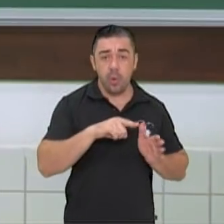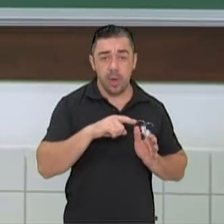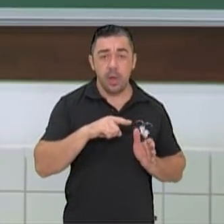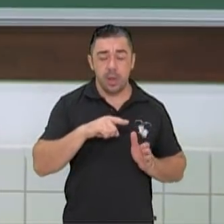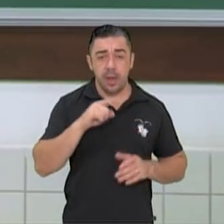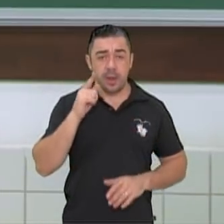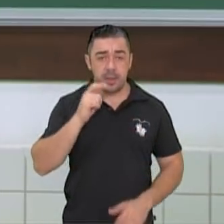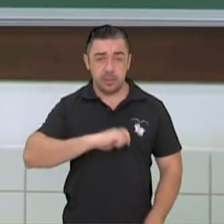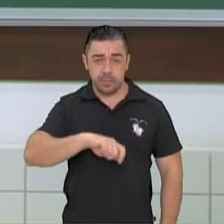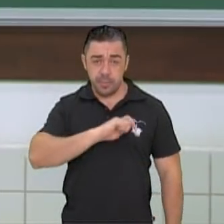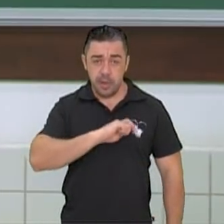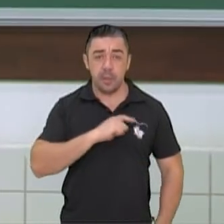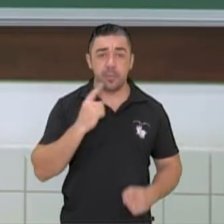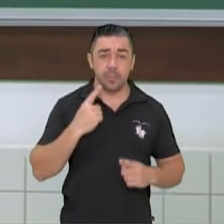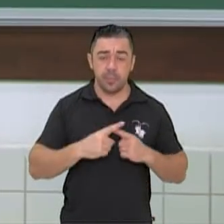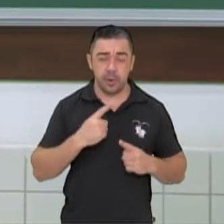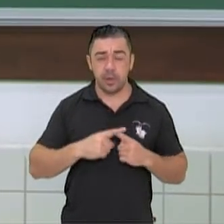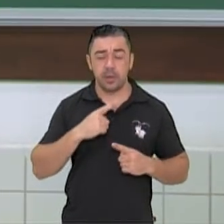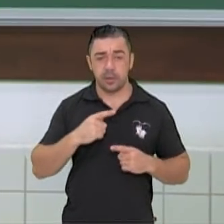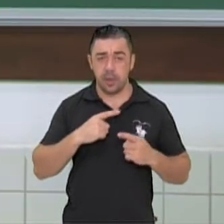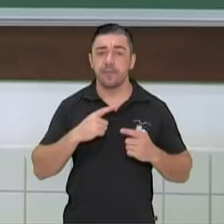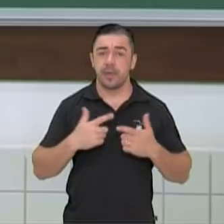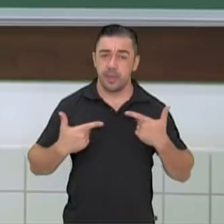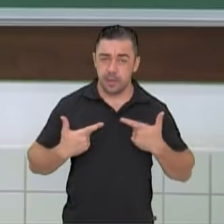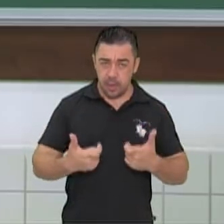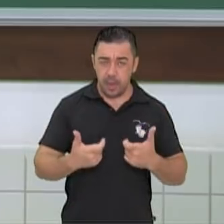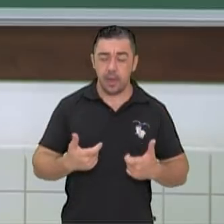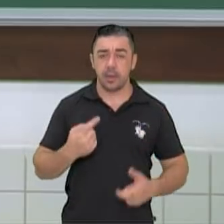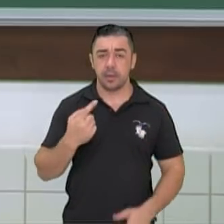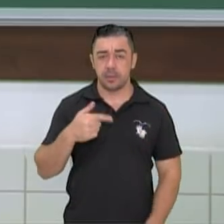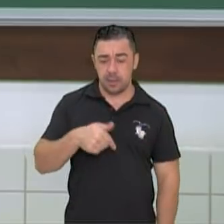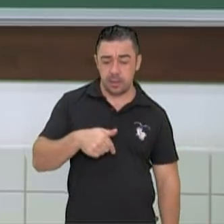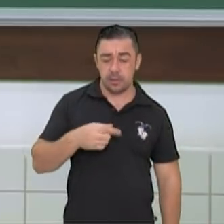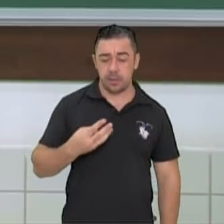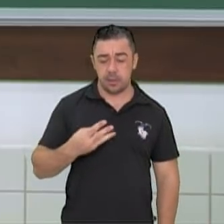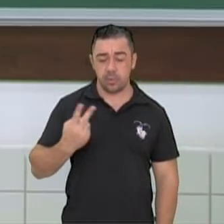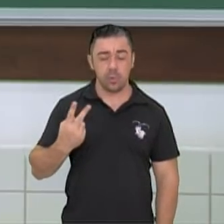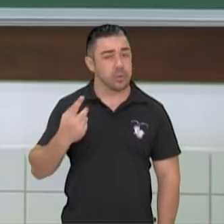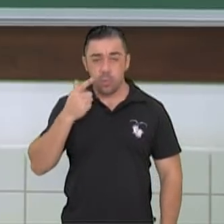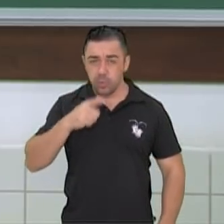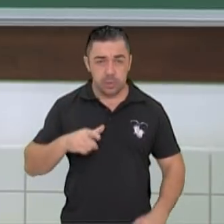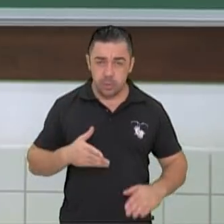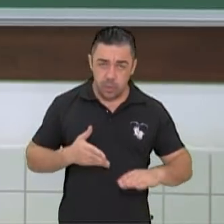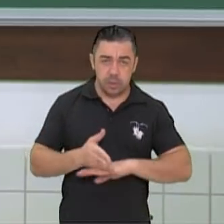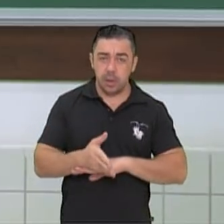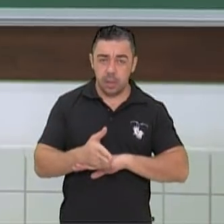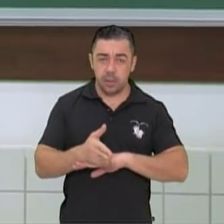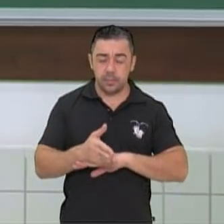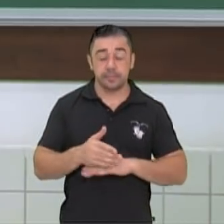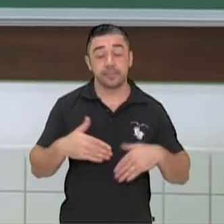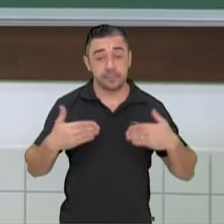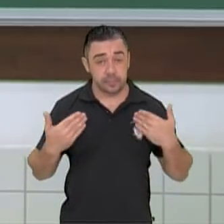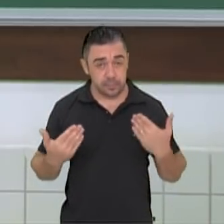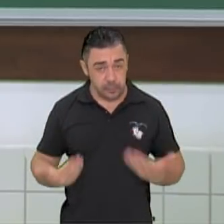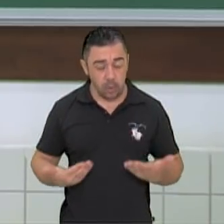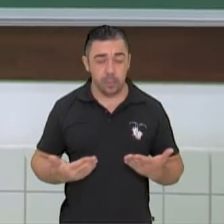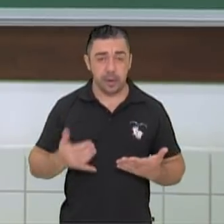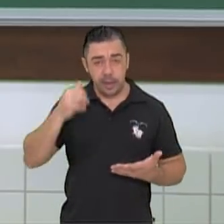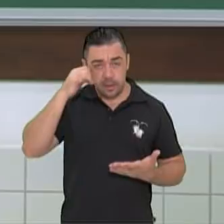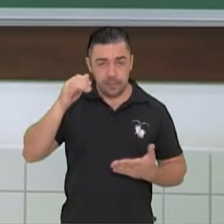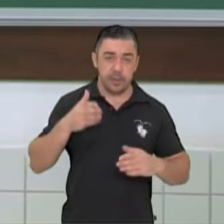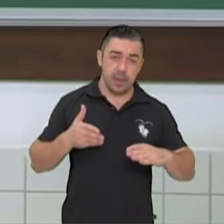frente por a famosa Batalha de Poitiers, né, de 732. Vamos lá. Para conter essas